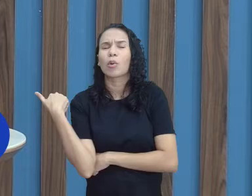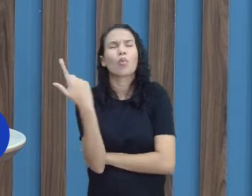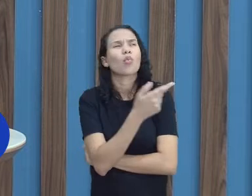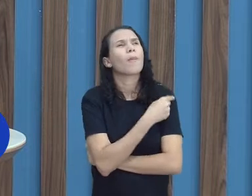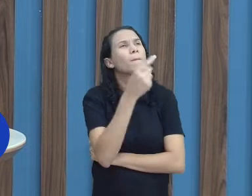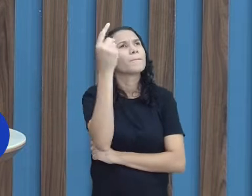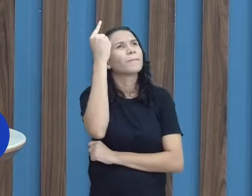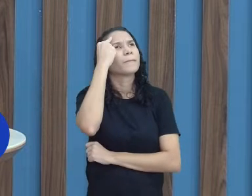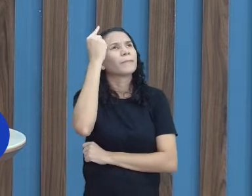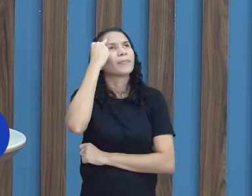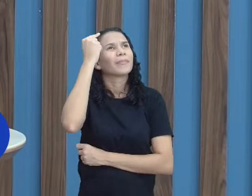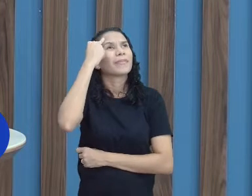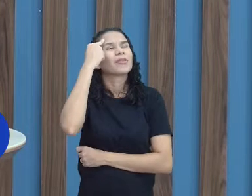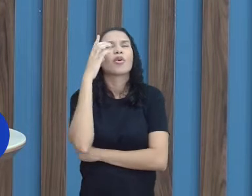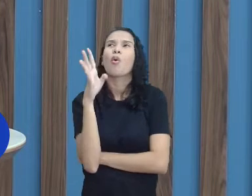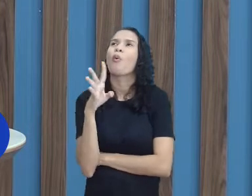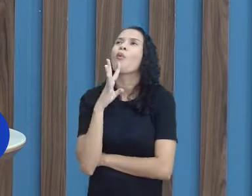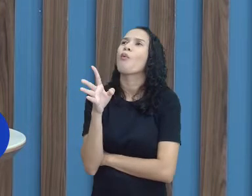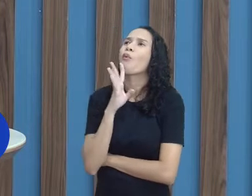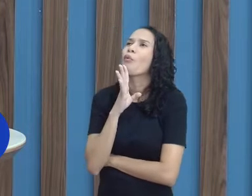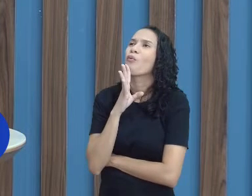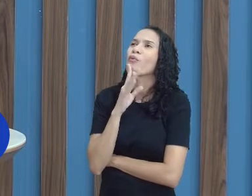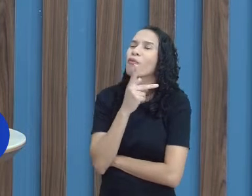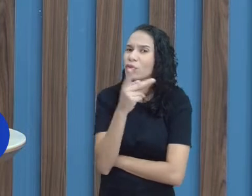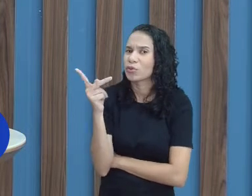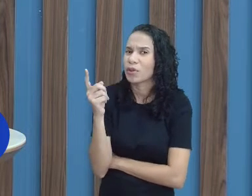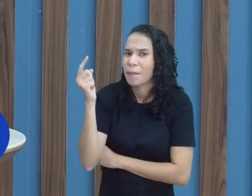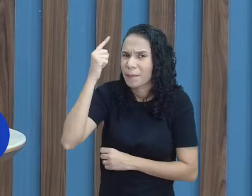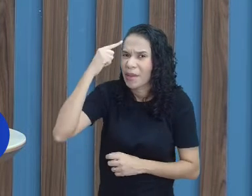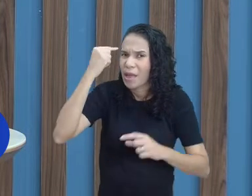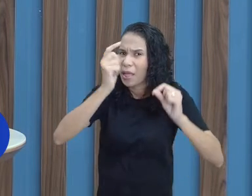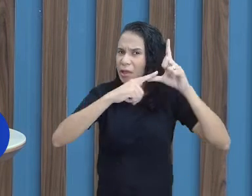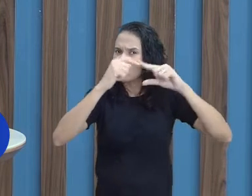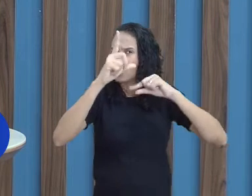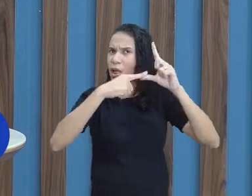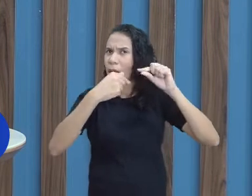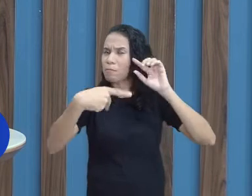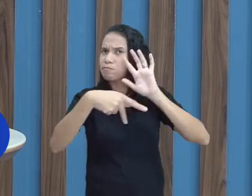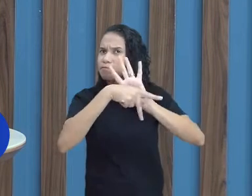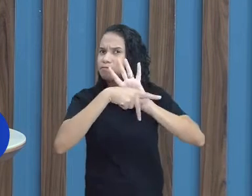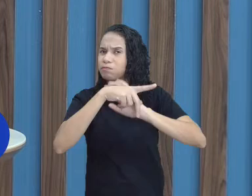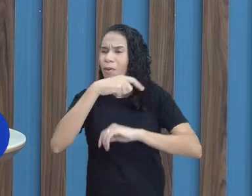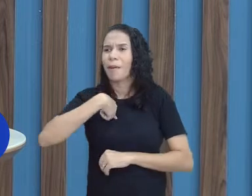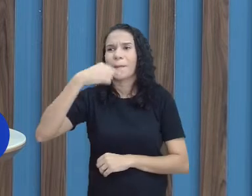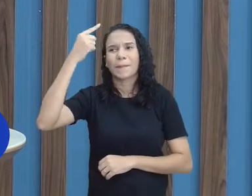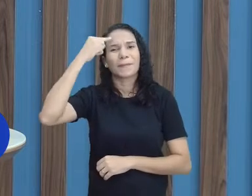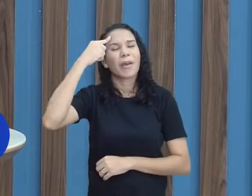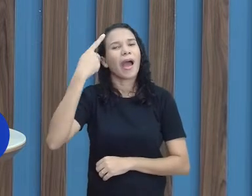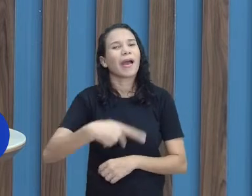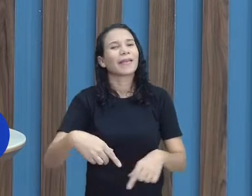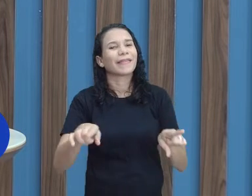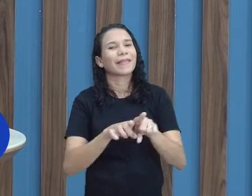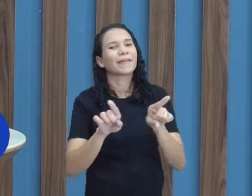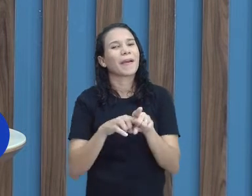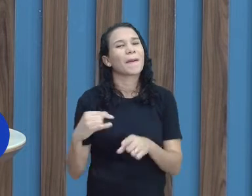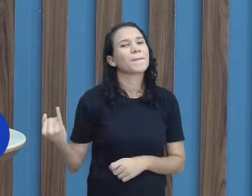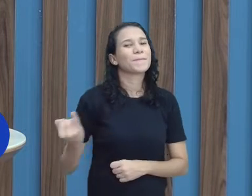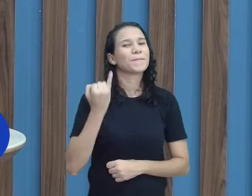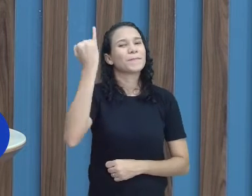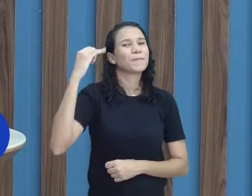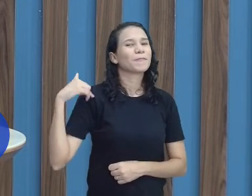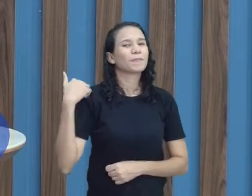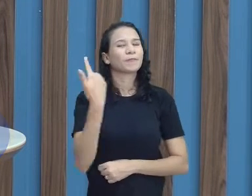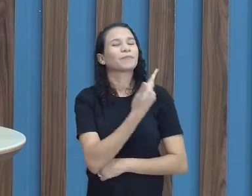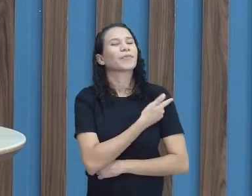pensar nas estrelas que a gente conhece. Será que vocês estão pensando em alguma estrela? Eu estou pensando em uma aqui, muito importante para a